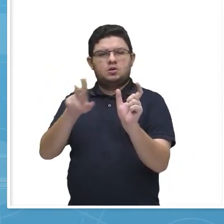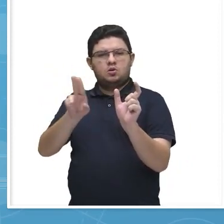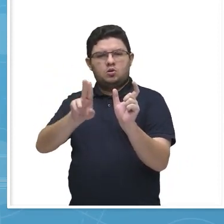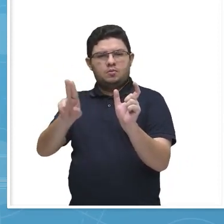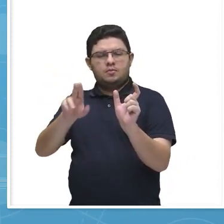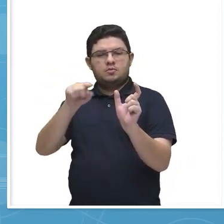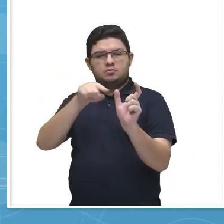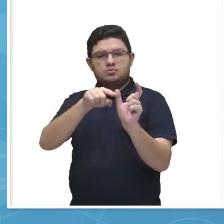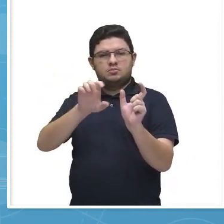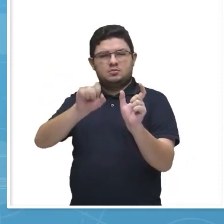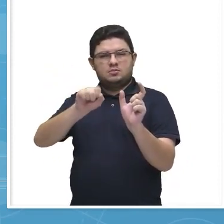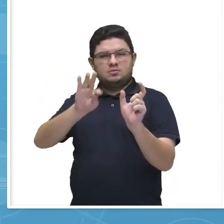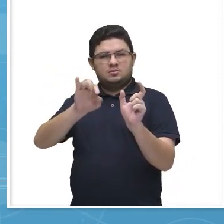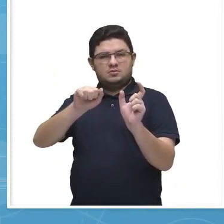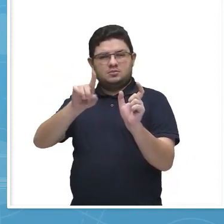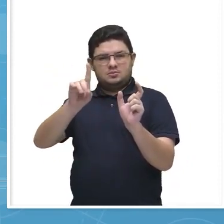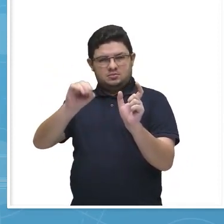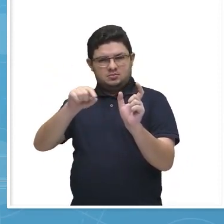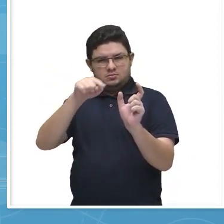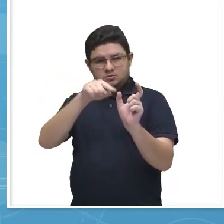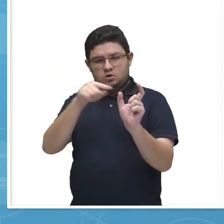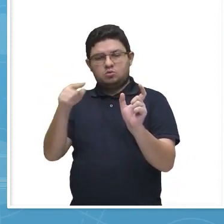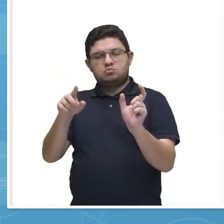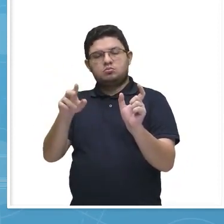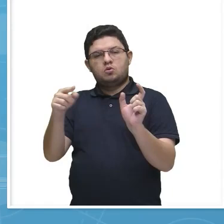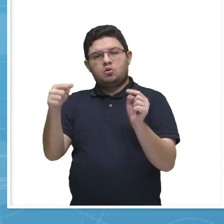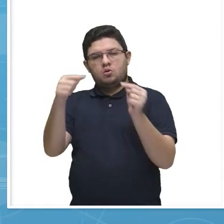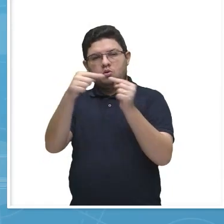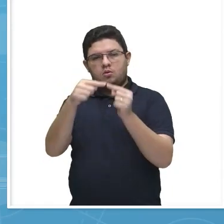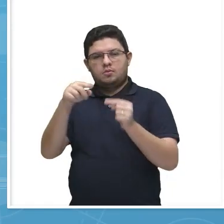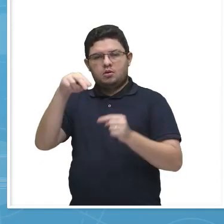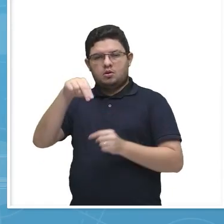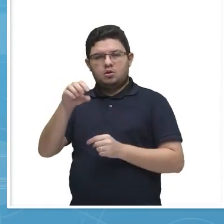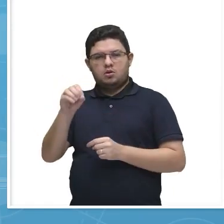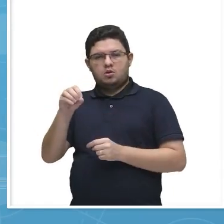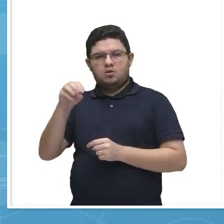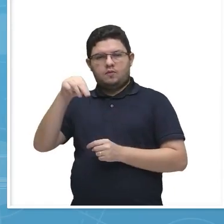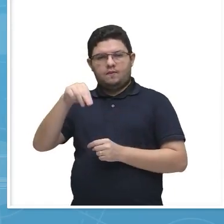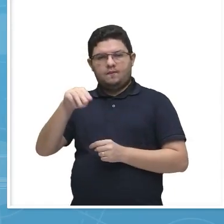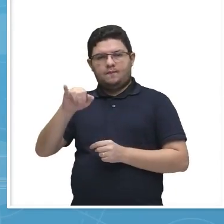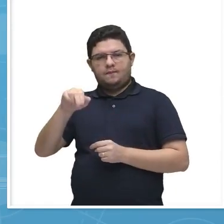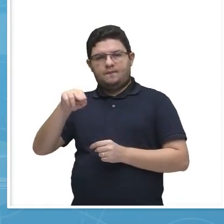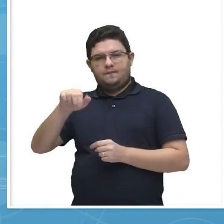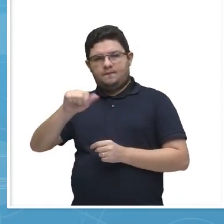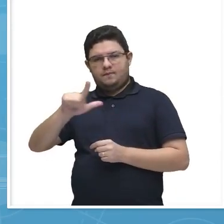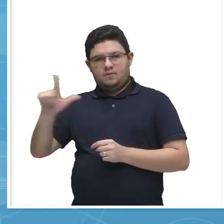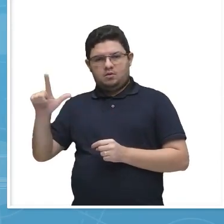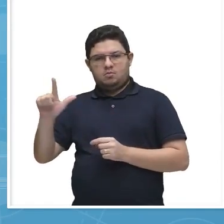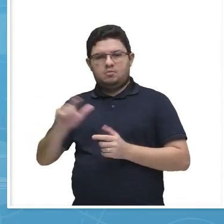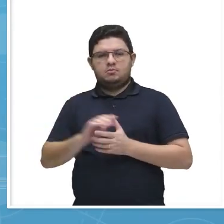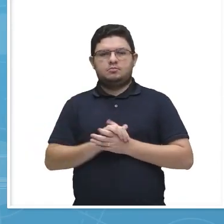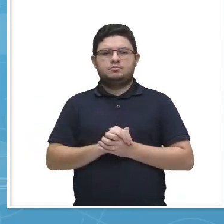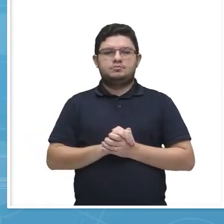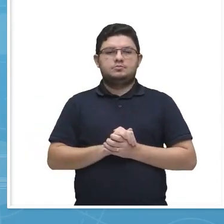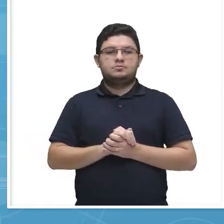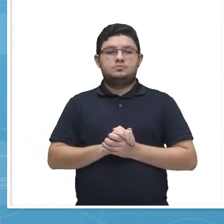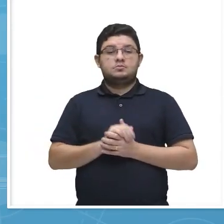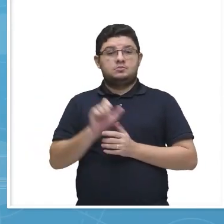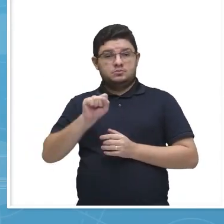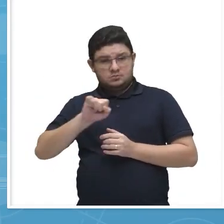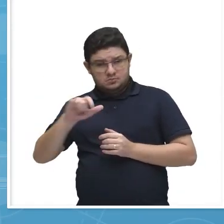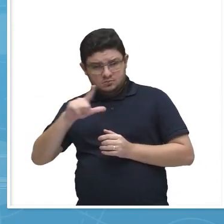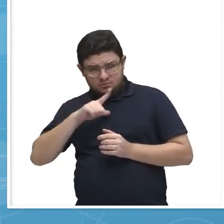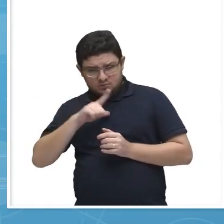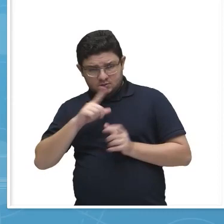só vai aparecer nos predicados nominais. Então, se tem o verbo de ligação e o predicativo sujeito, já é um